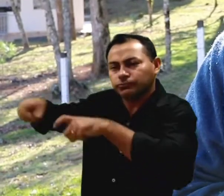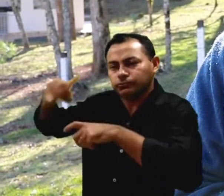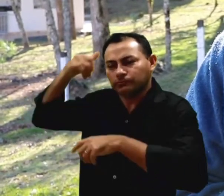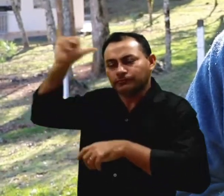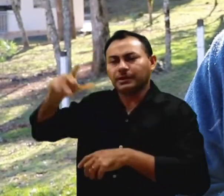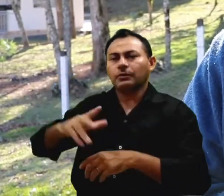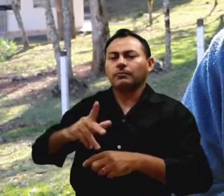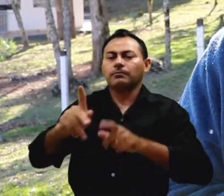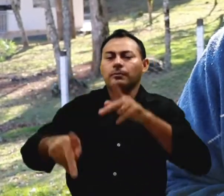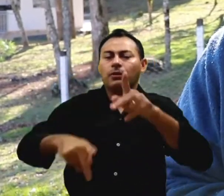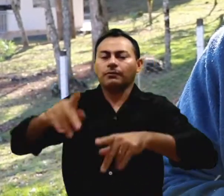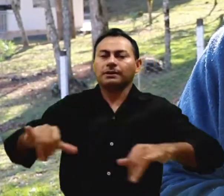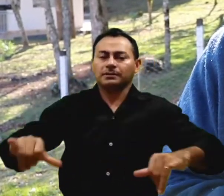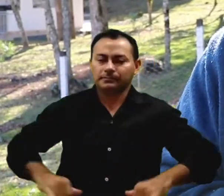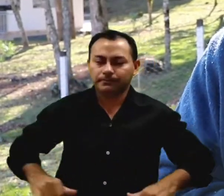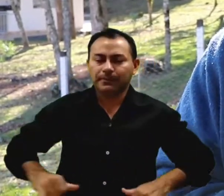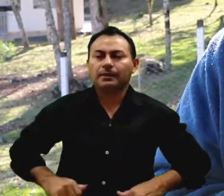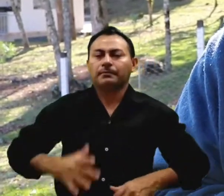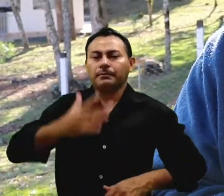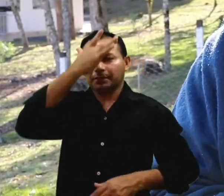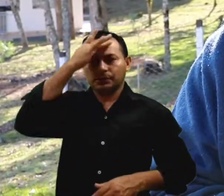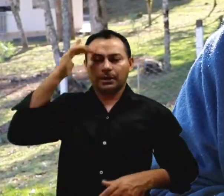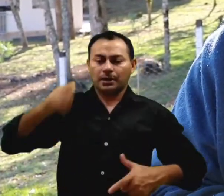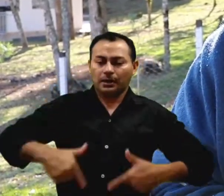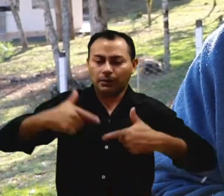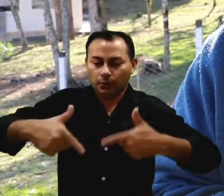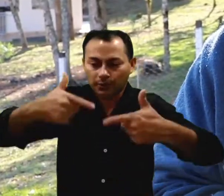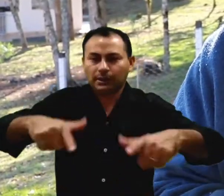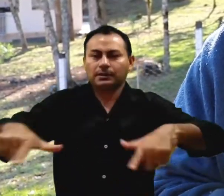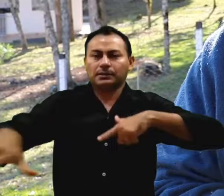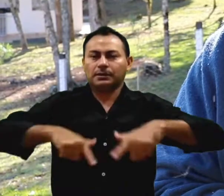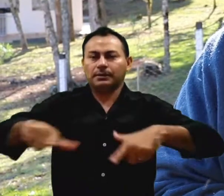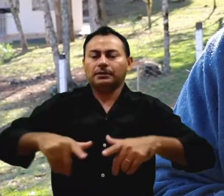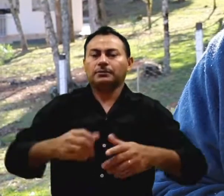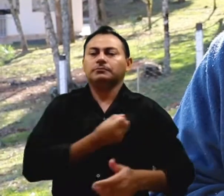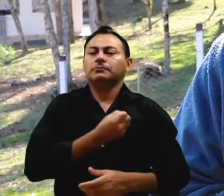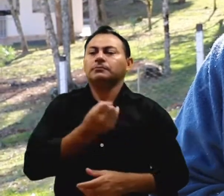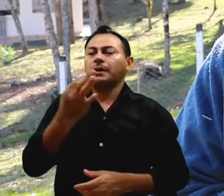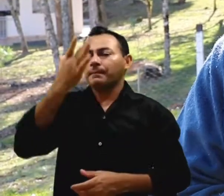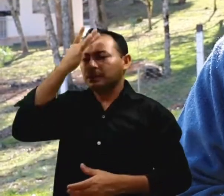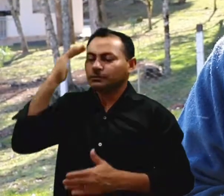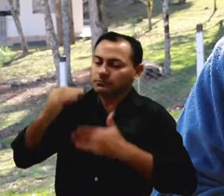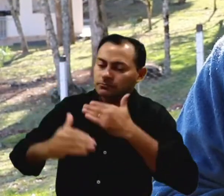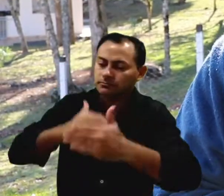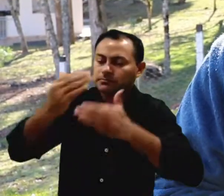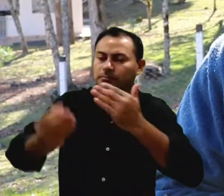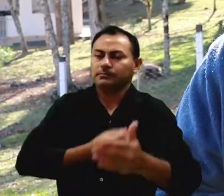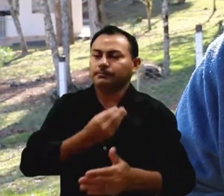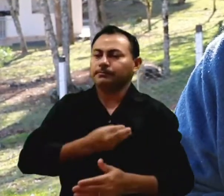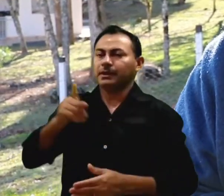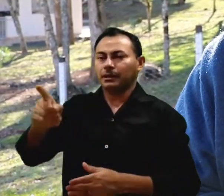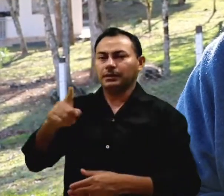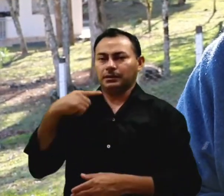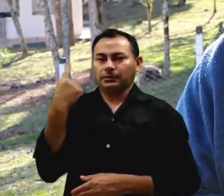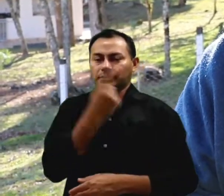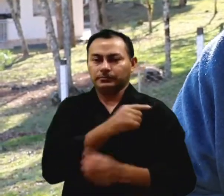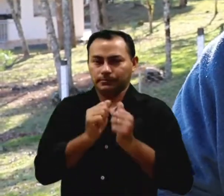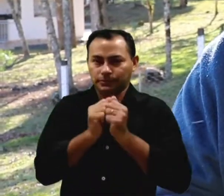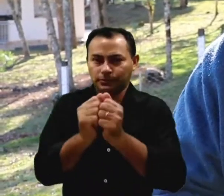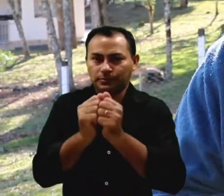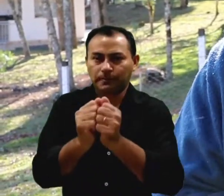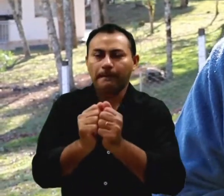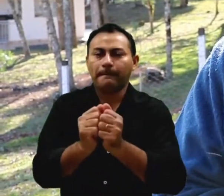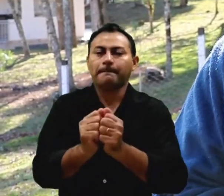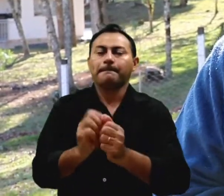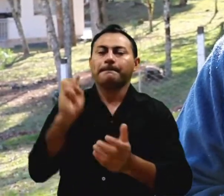Um povo sofrido, um povo que luta, trabalha. Muitas pessoas vão construindo suas vidas aí e nós vamos juntos,